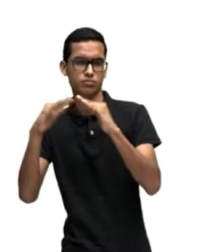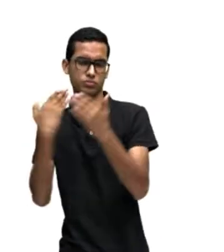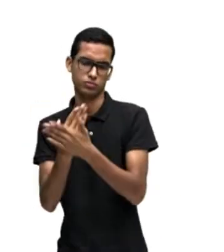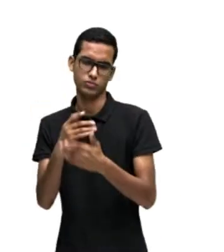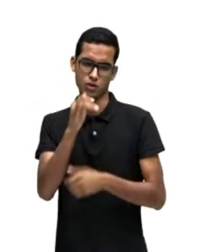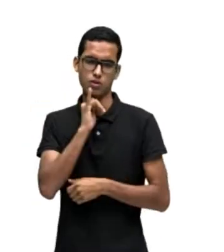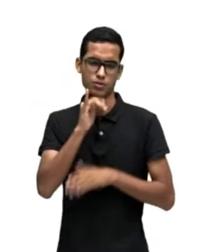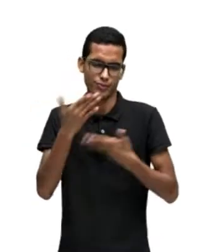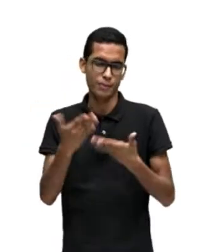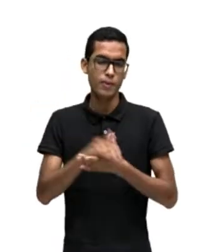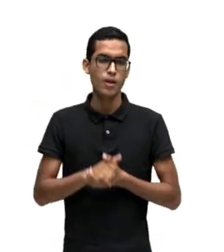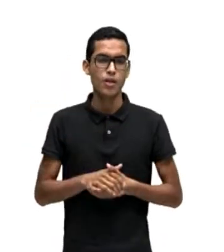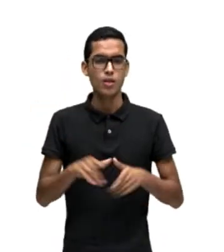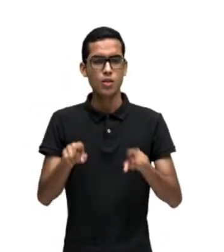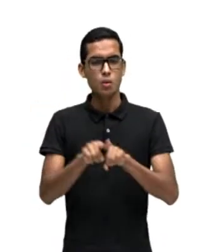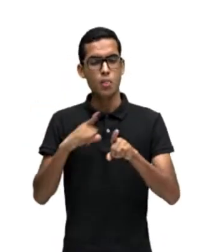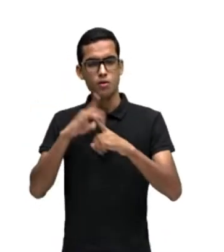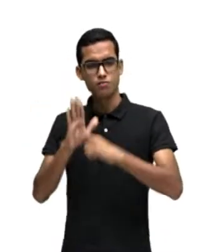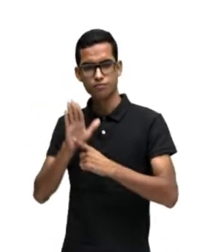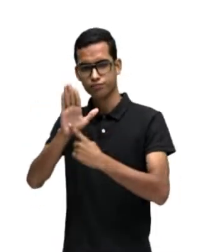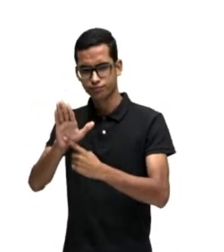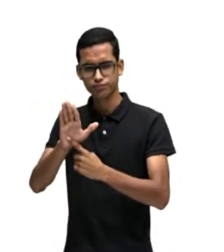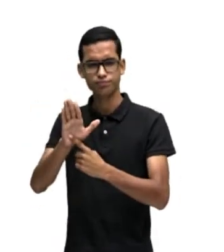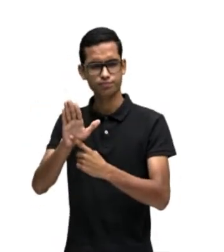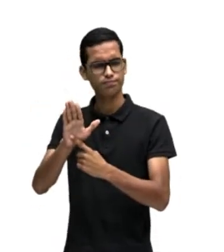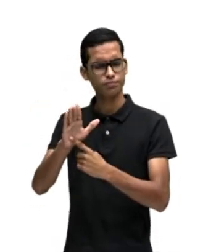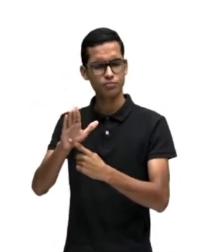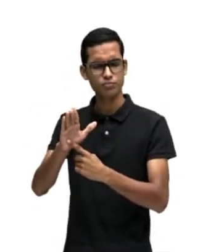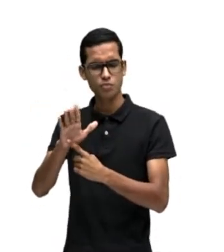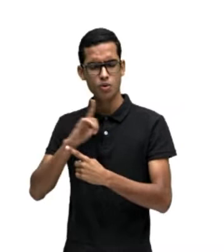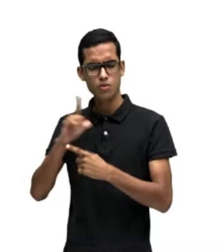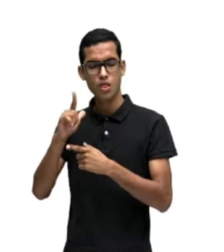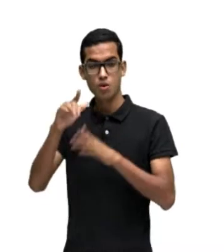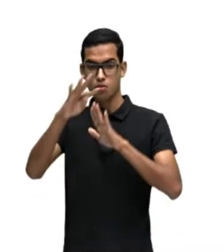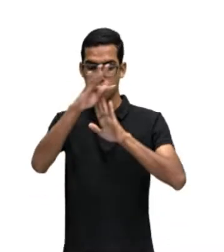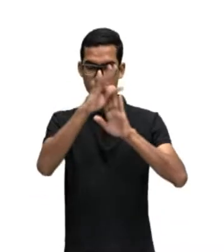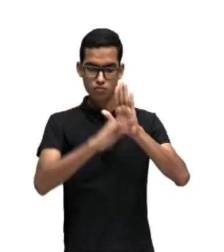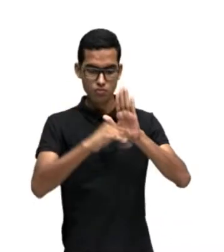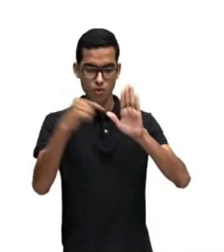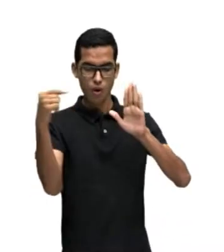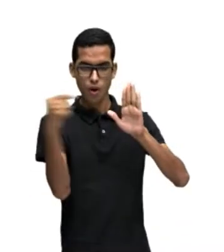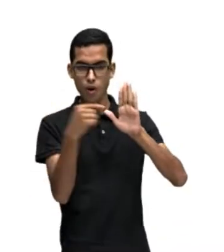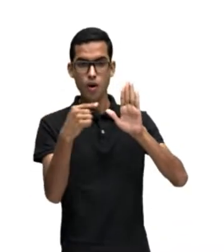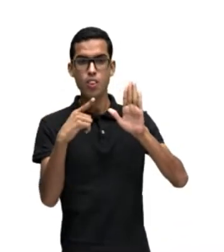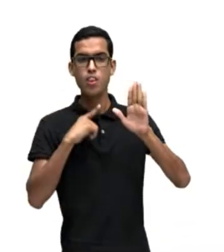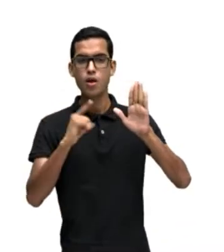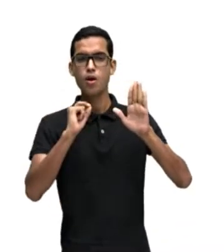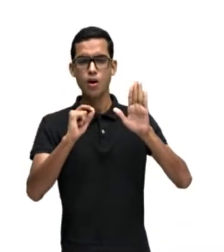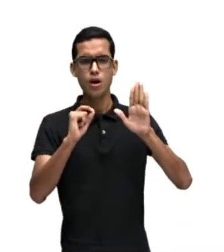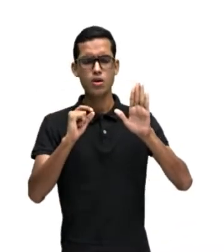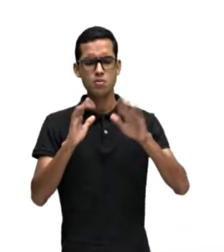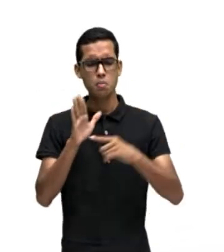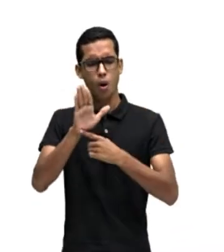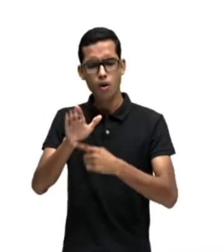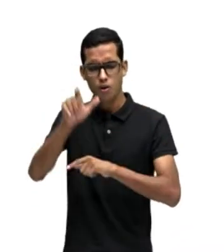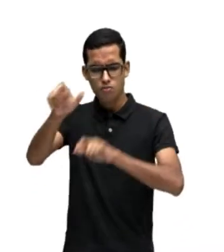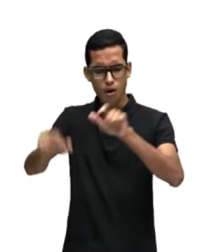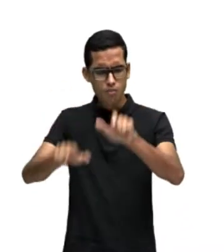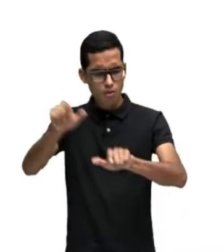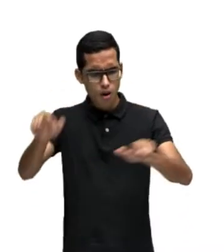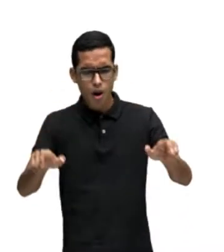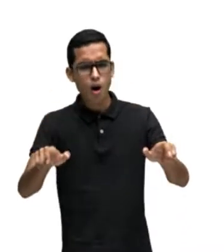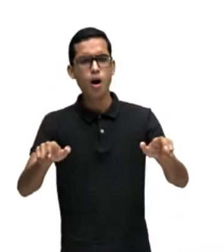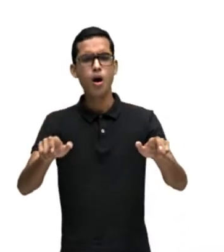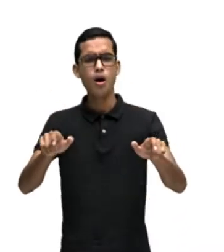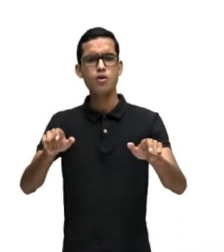uma apresentação, todo um texto cênico, ele tem que ter uma apresentação, onde nesse momento apresenta os seus personagens, o que eles são, o que